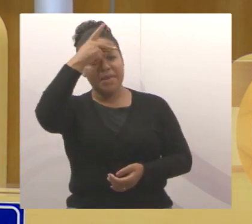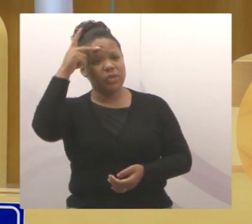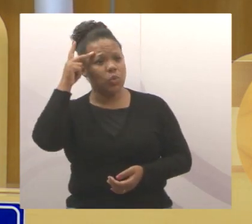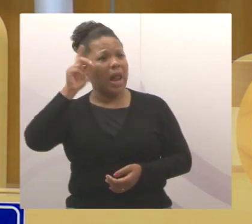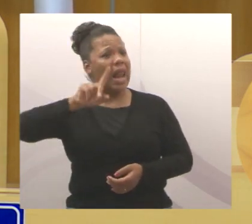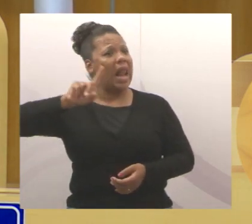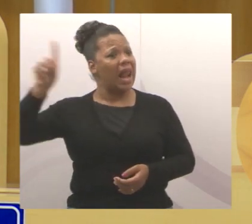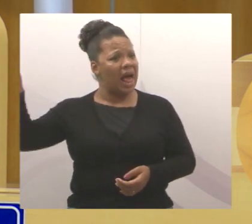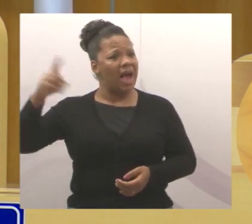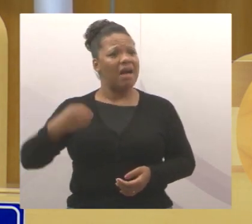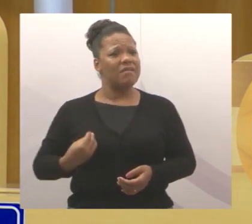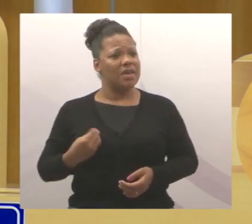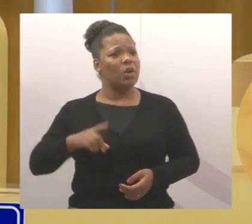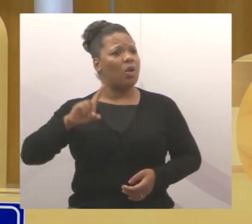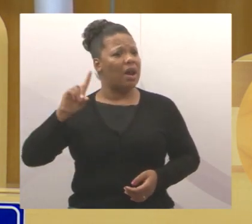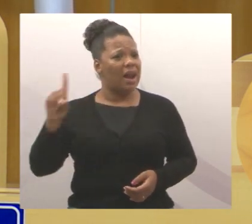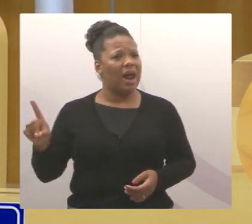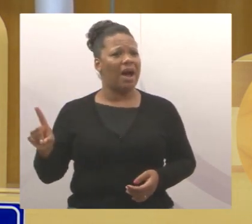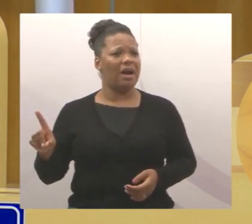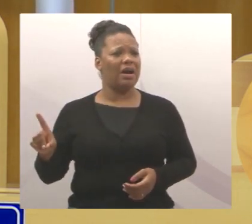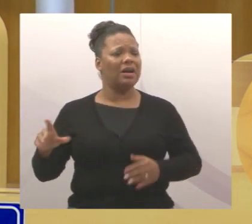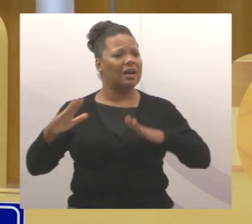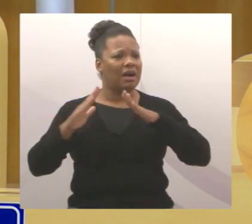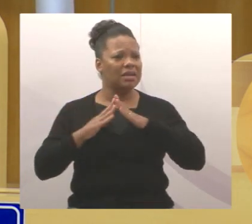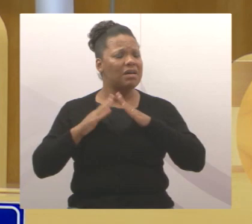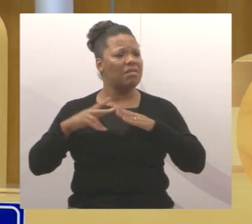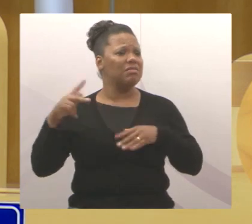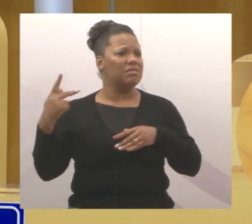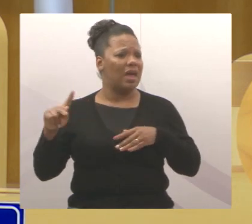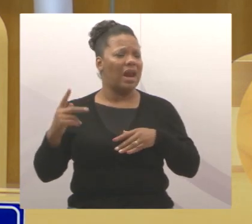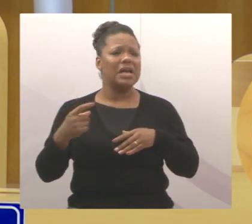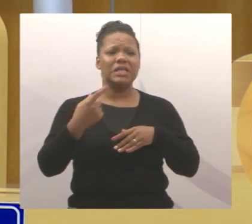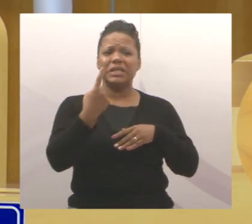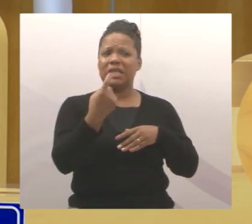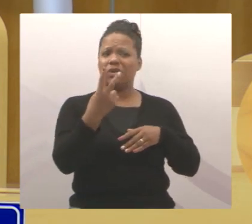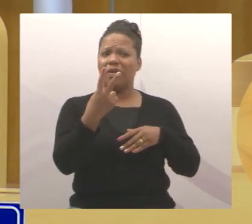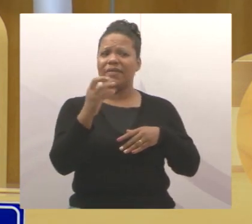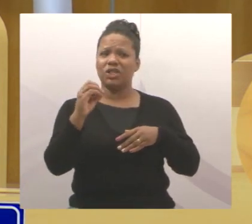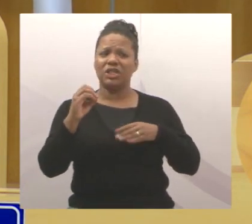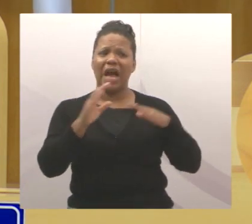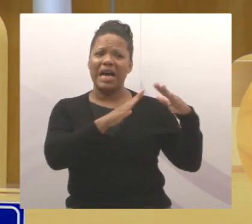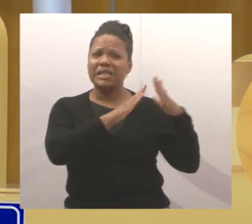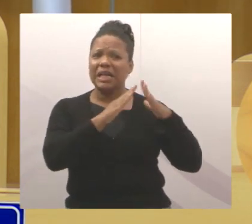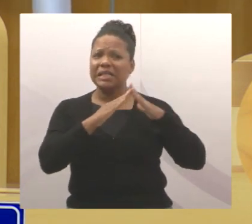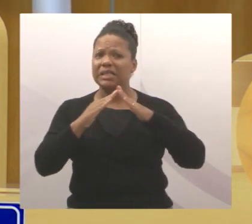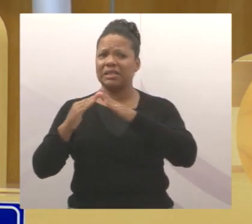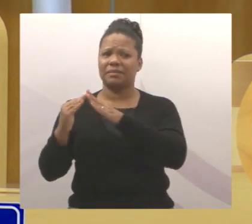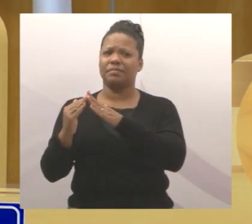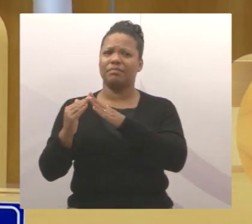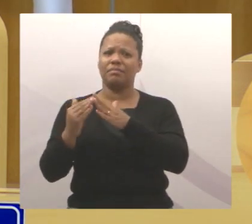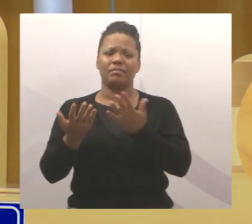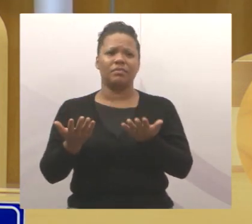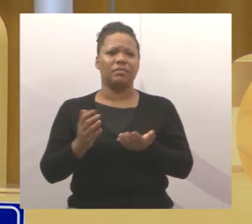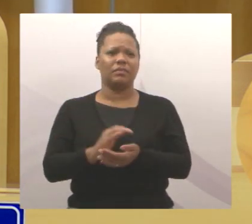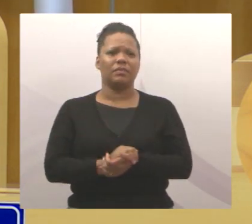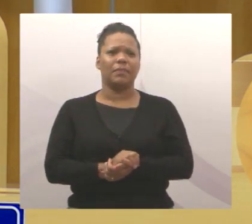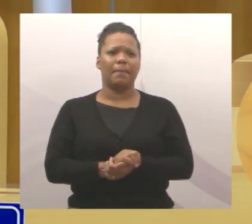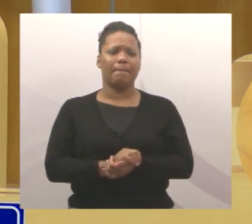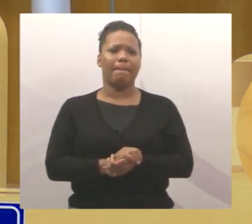que estão lá morando, residindo em 120 residências. Mas vejam que não é